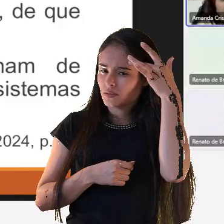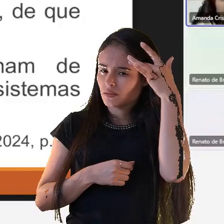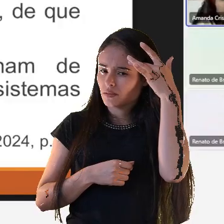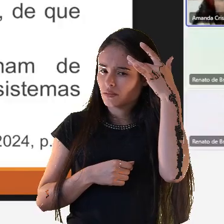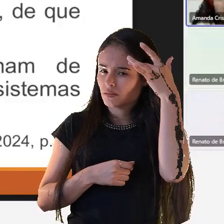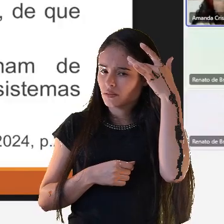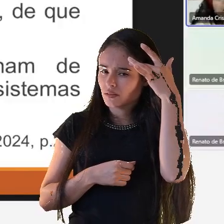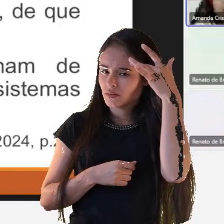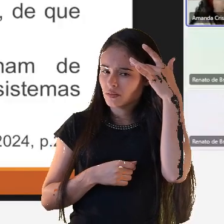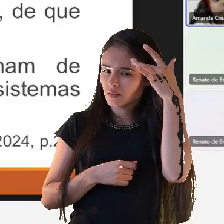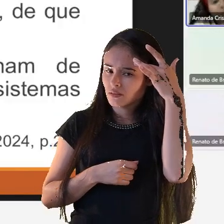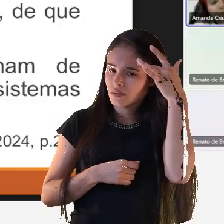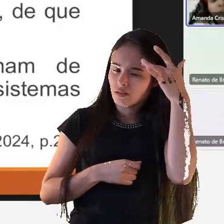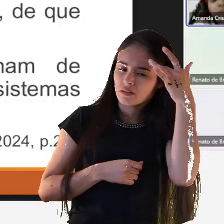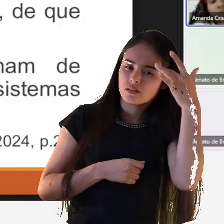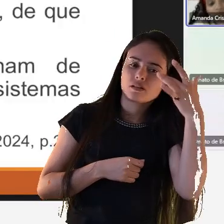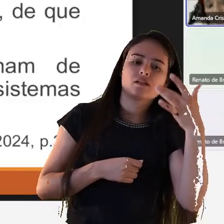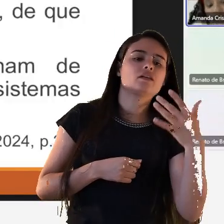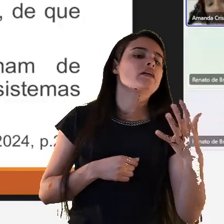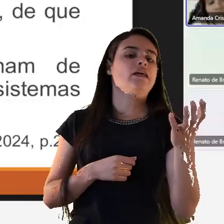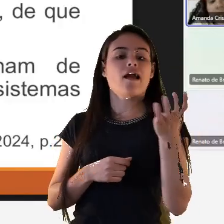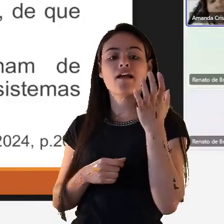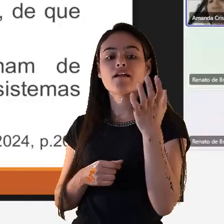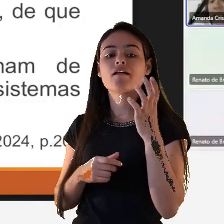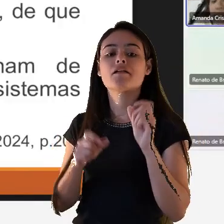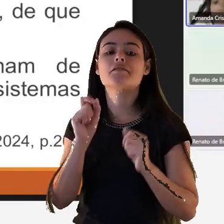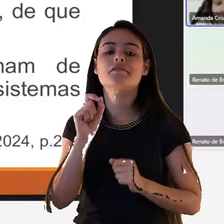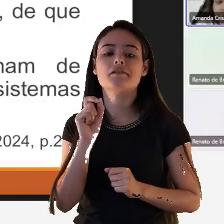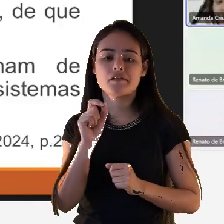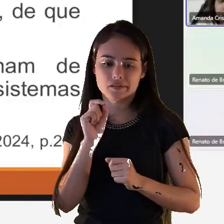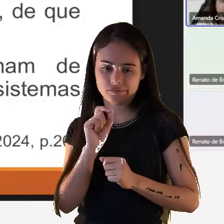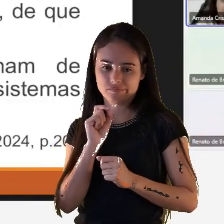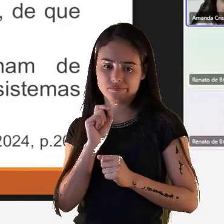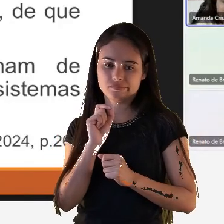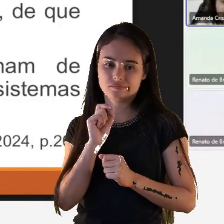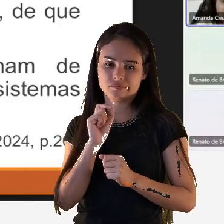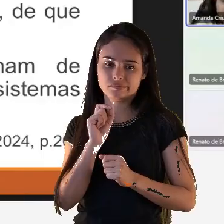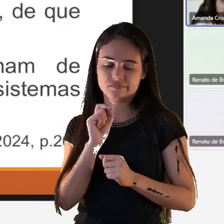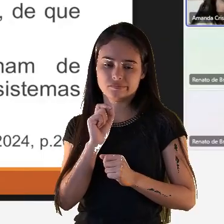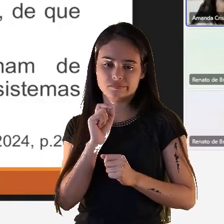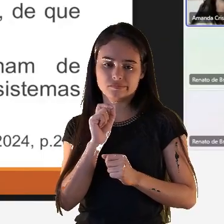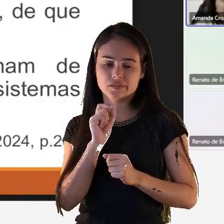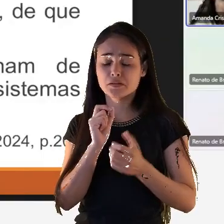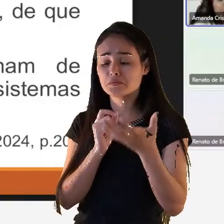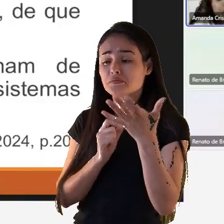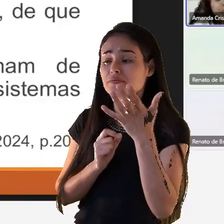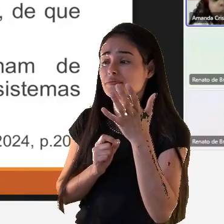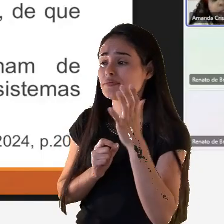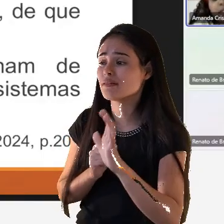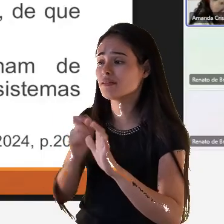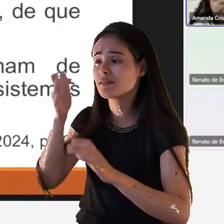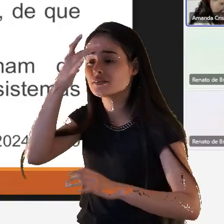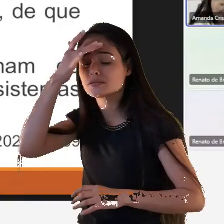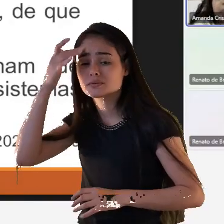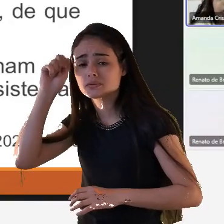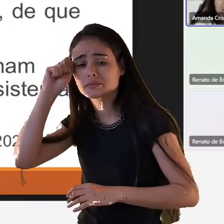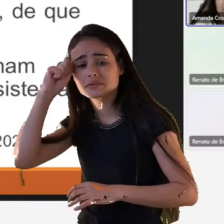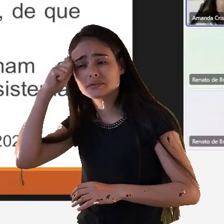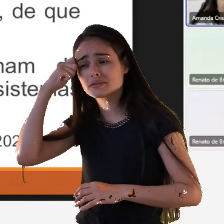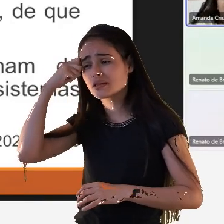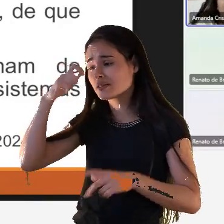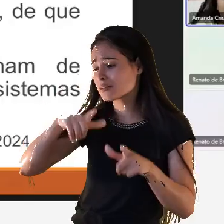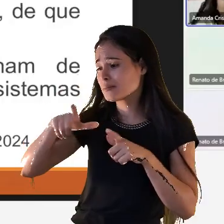negros para exercer as funções que eles sempre exerceram, né? As funções que eles